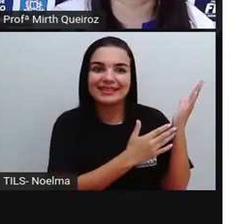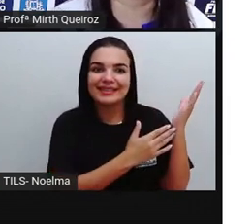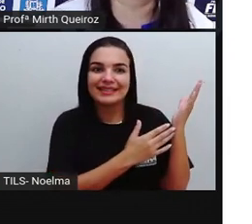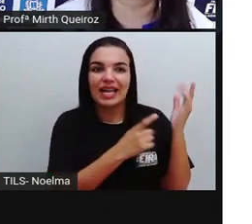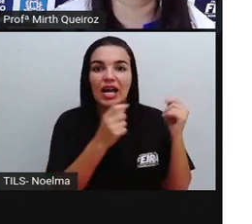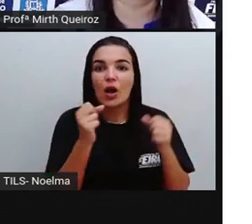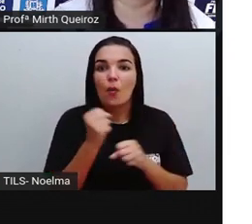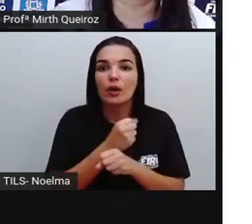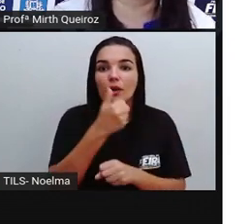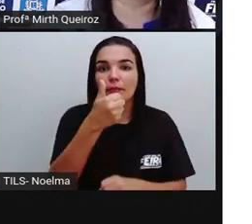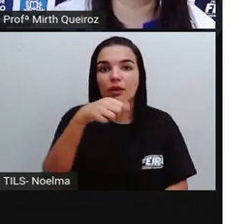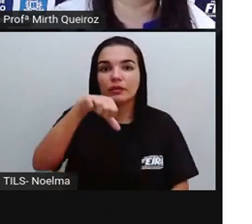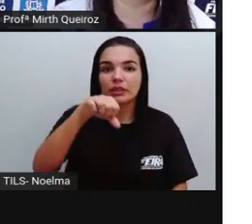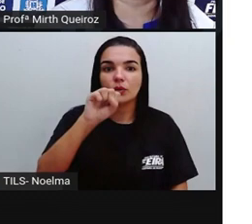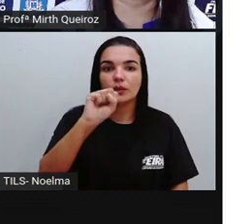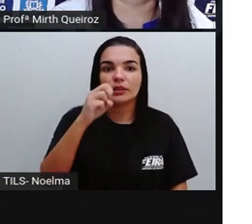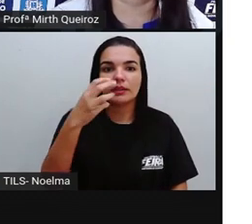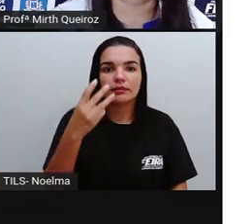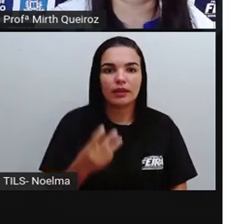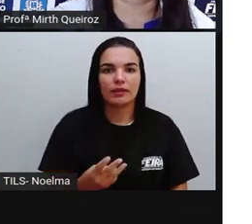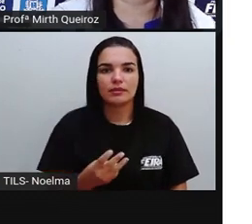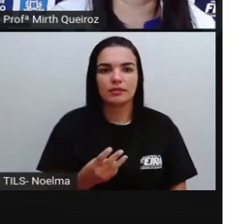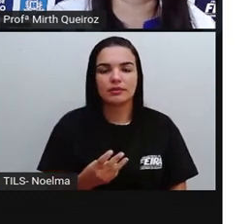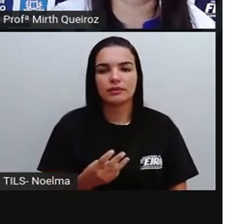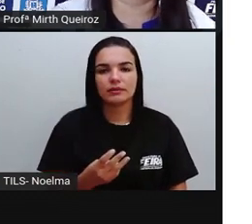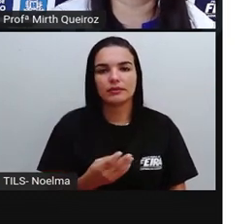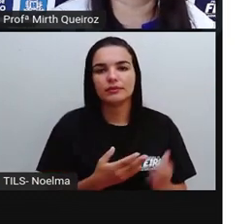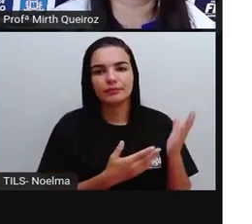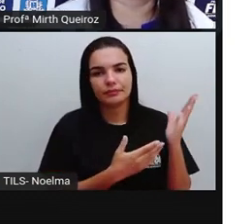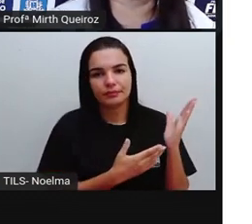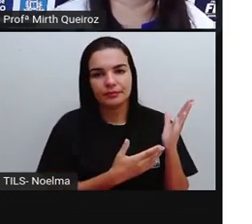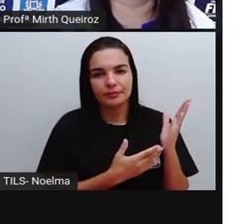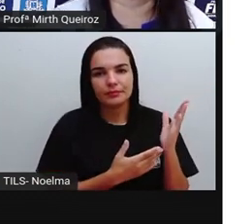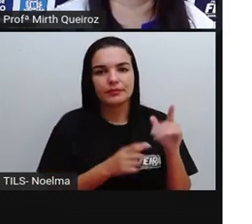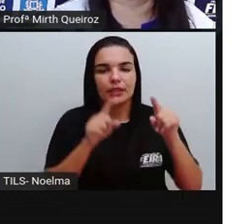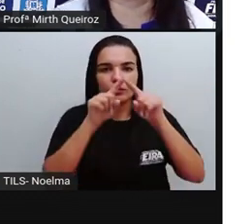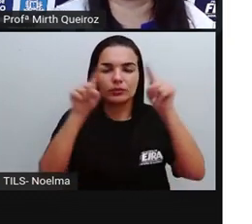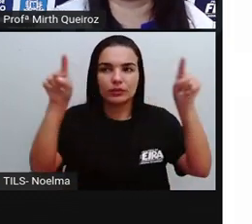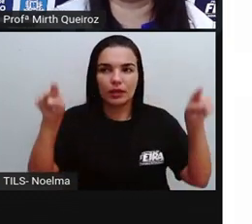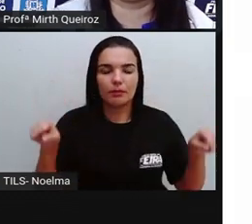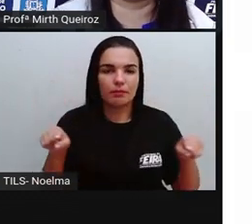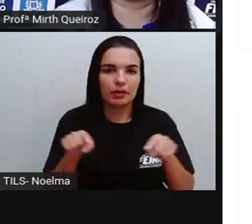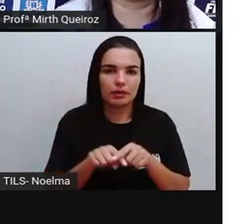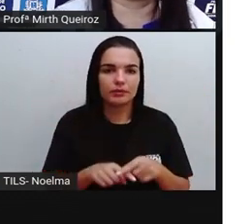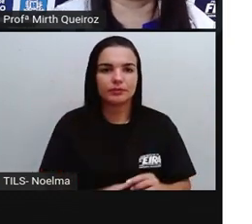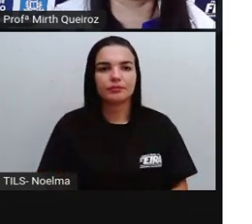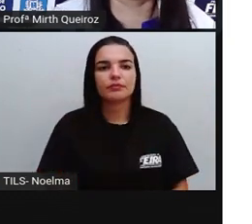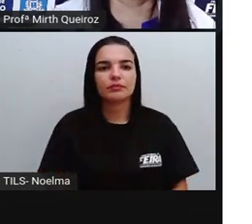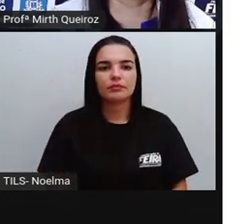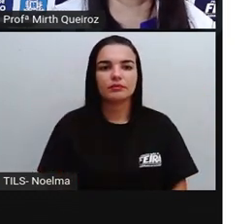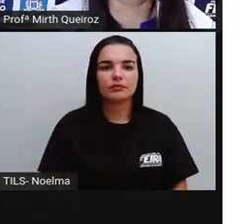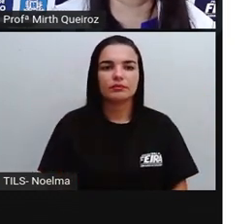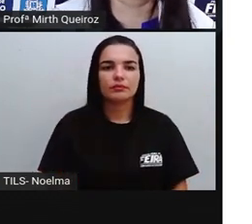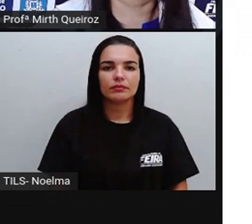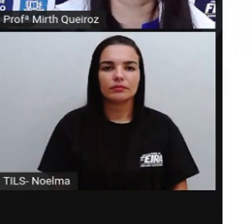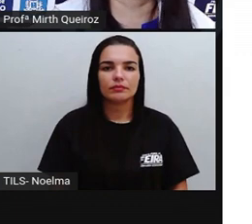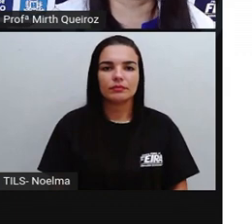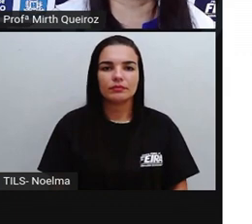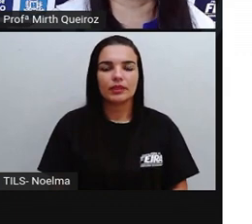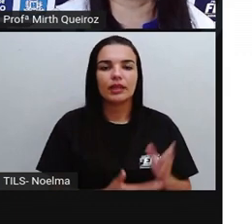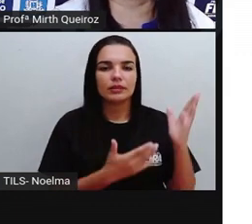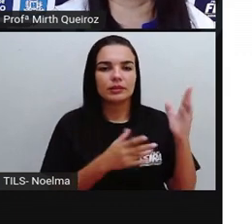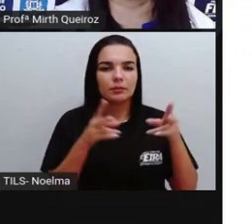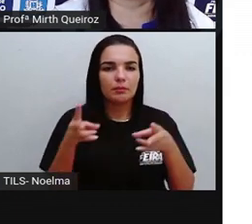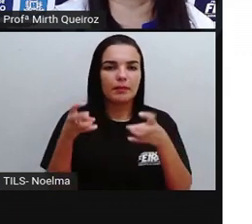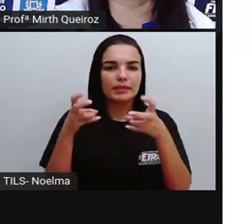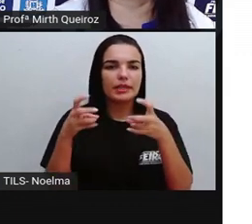sobre a tela, 230 centímetros por 131 centímetros, né? O tamanho dessa tela real. E aí a gente